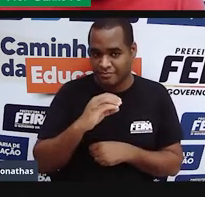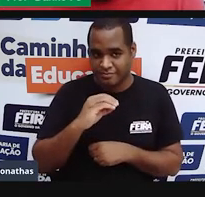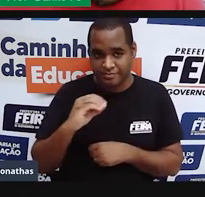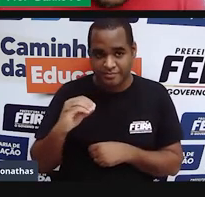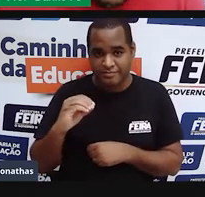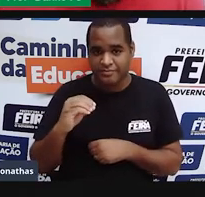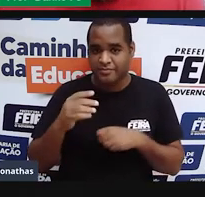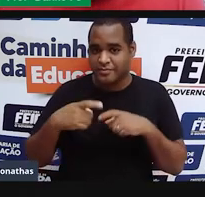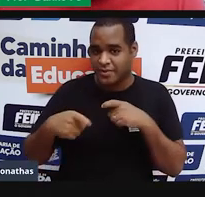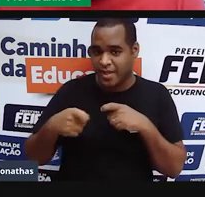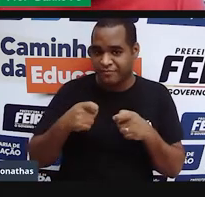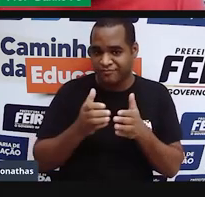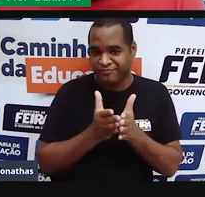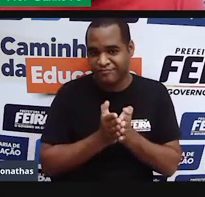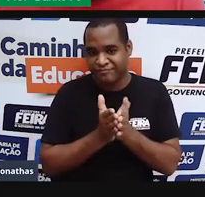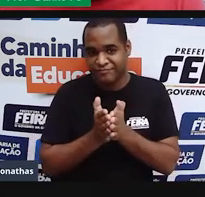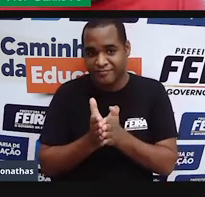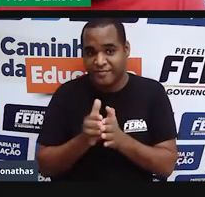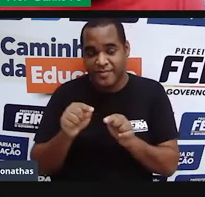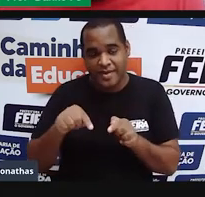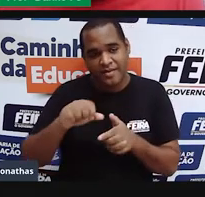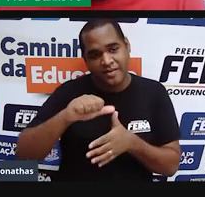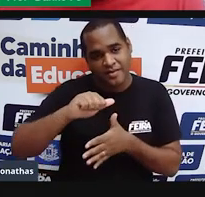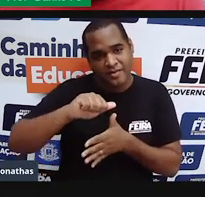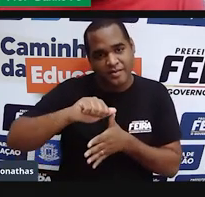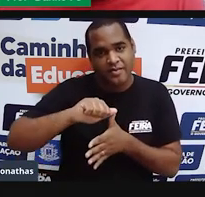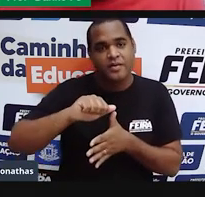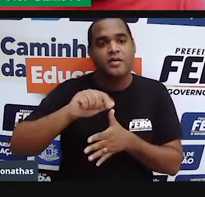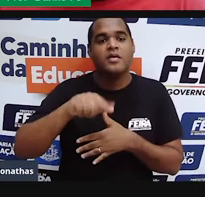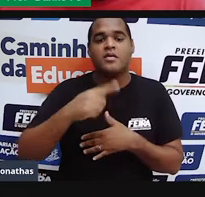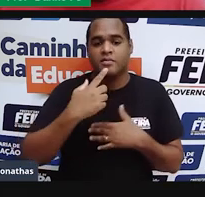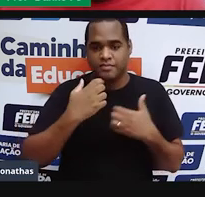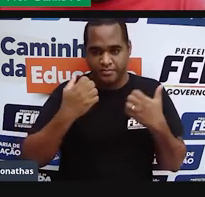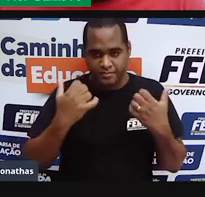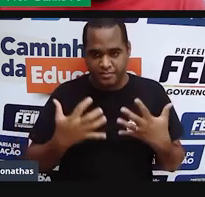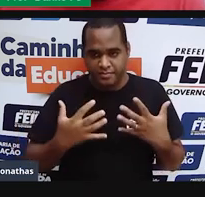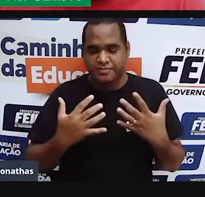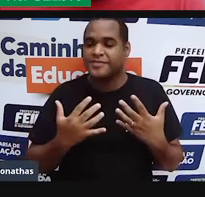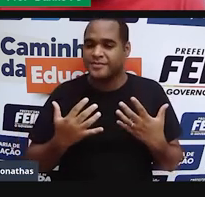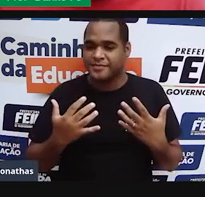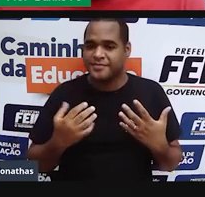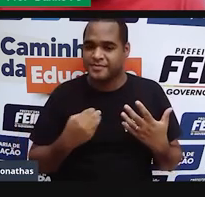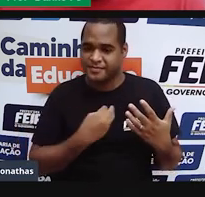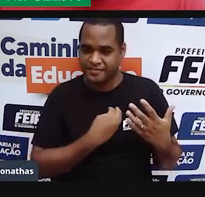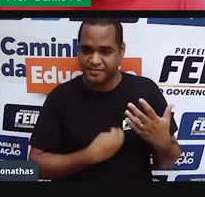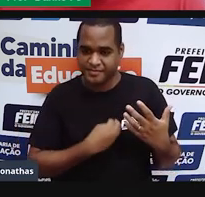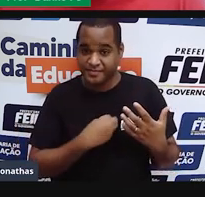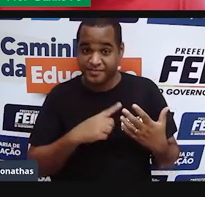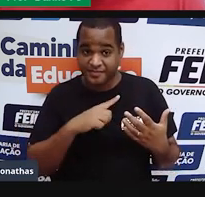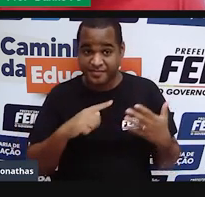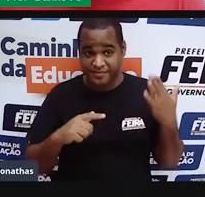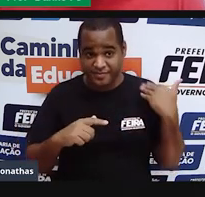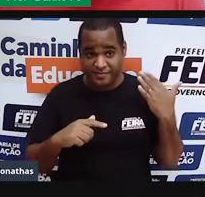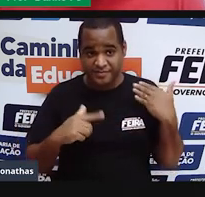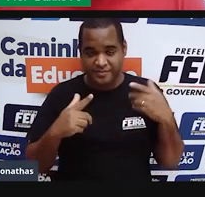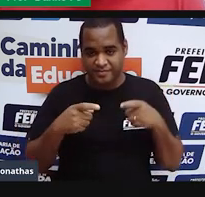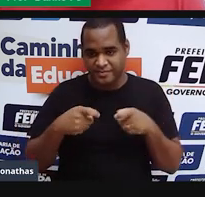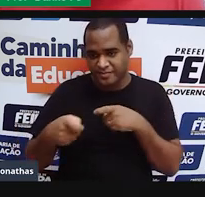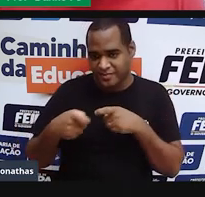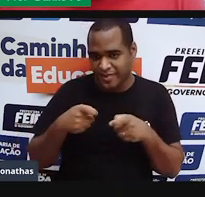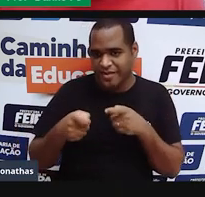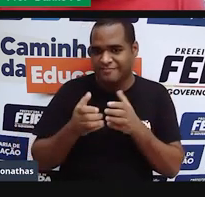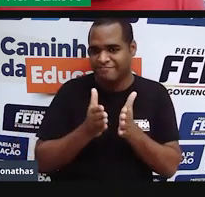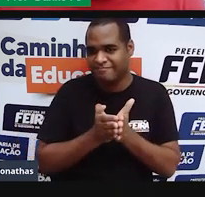do Sul. Tem guerra naval desde a antiguidade, os romanos já faziam isso. Mas voltando, na primeira fase da guerra, há